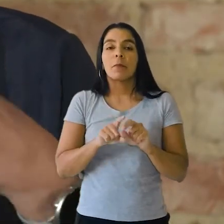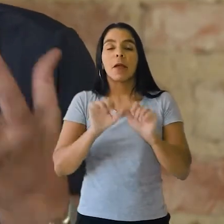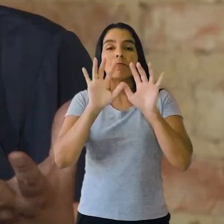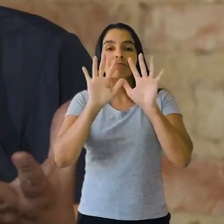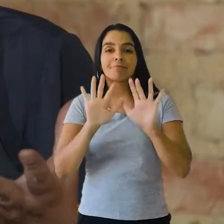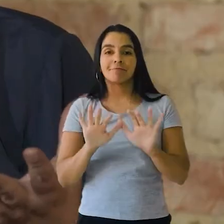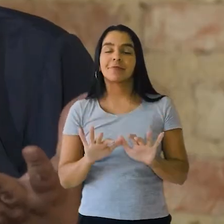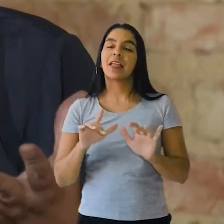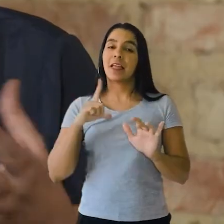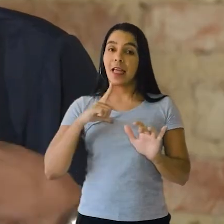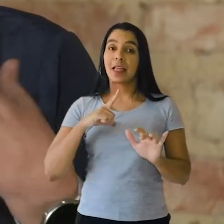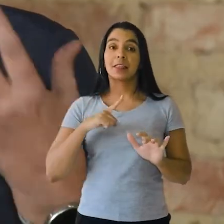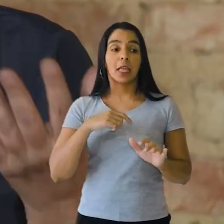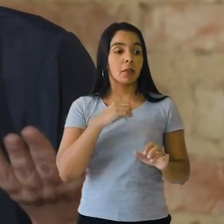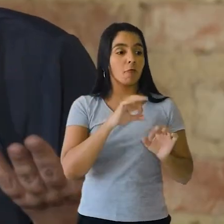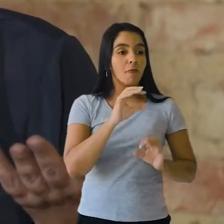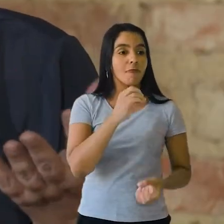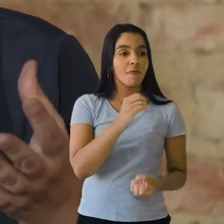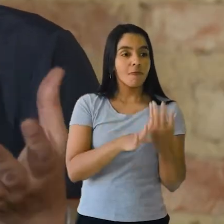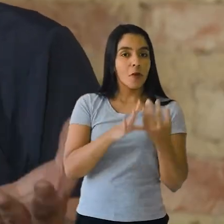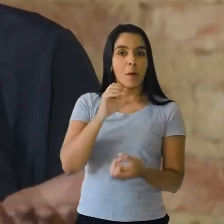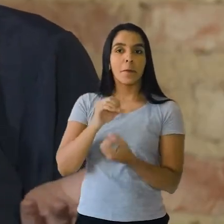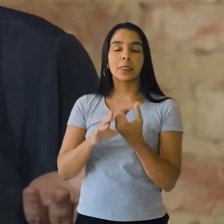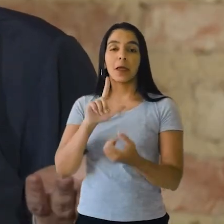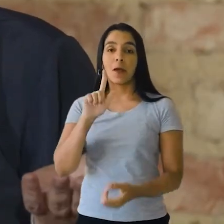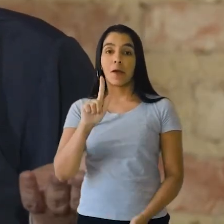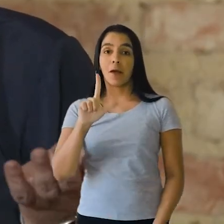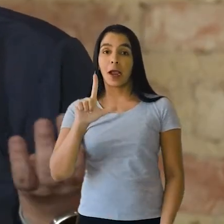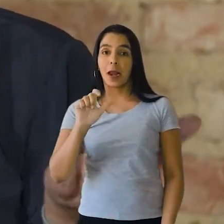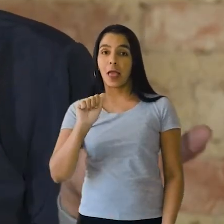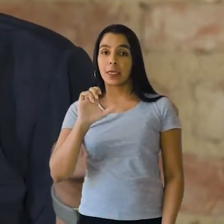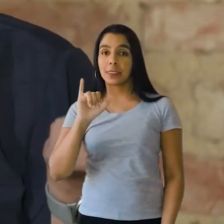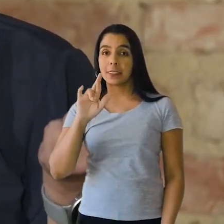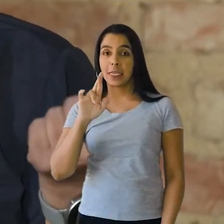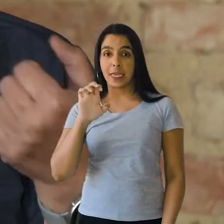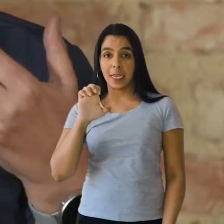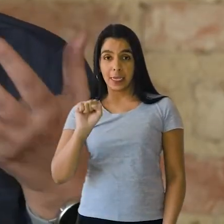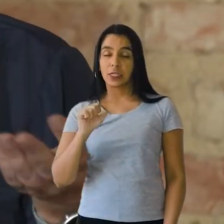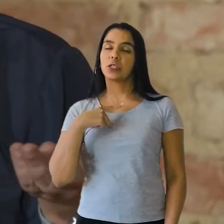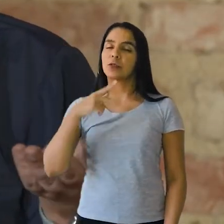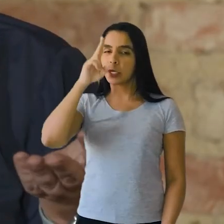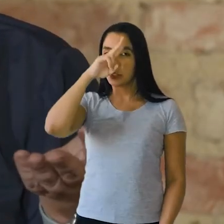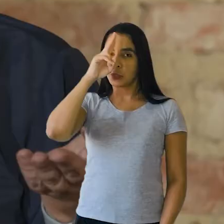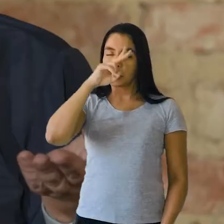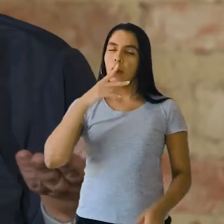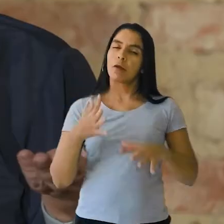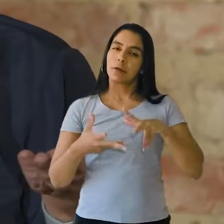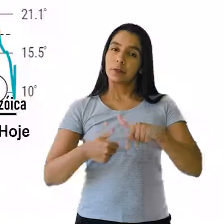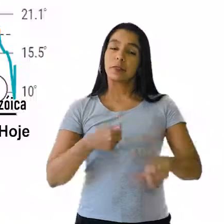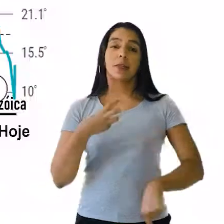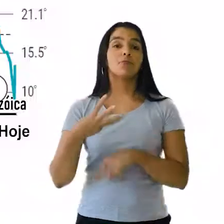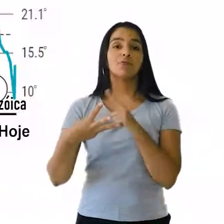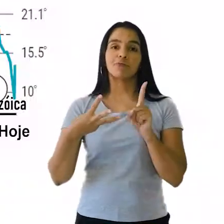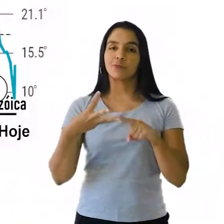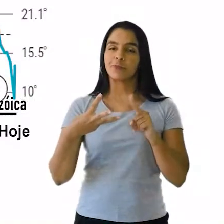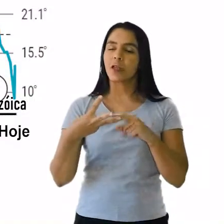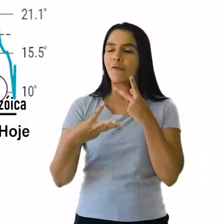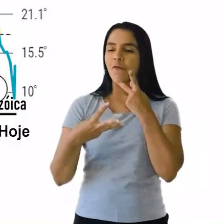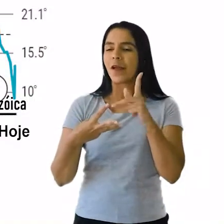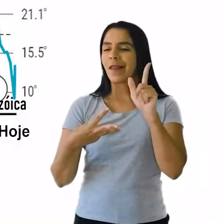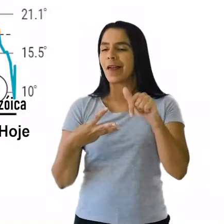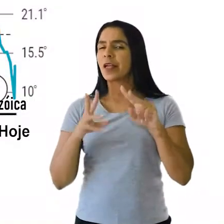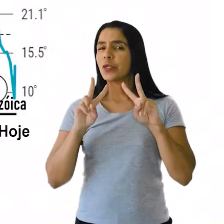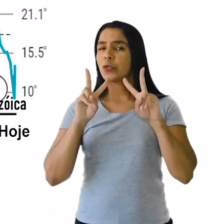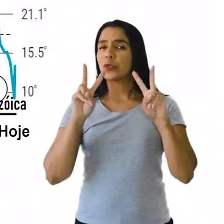acúmulo de gelo e neve, e aí a gente tem a formação de glaciares nesse momento da história da Terra. O